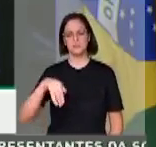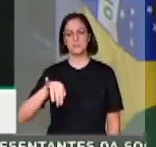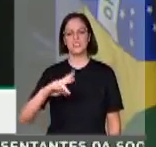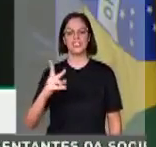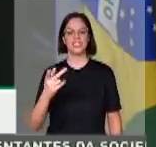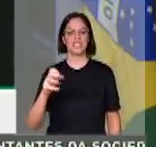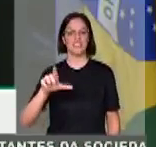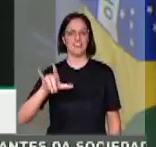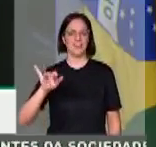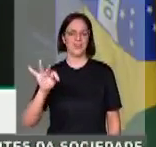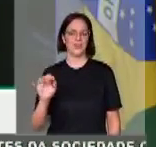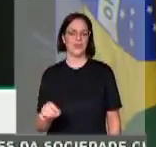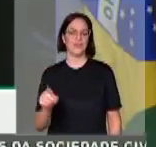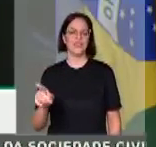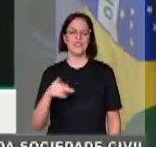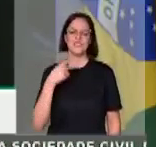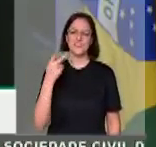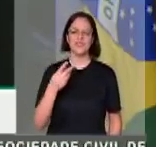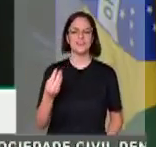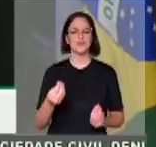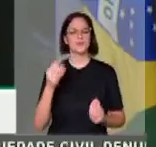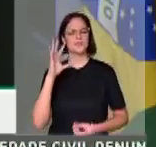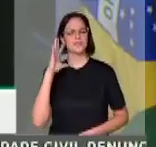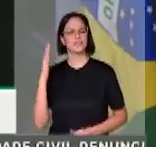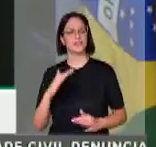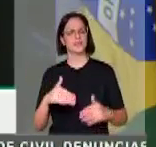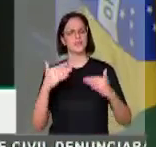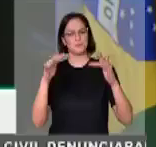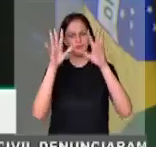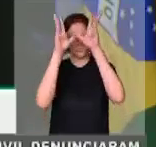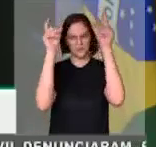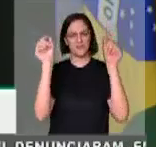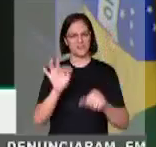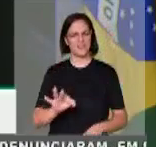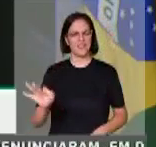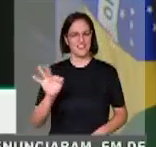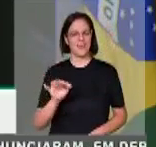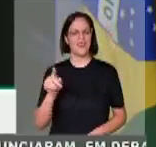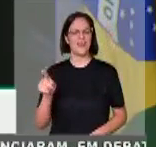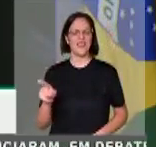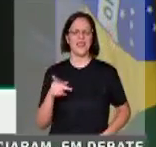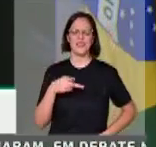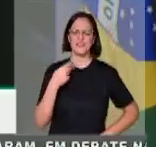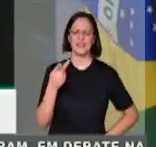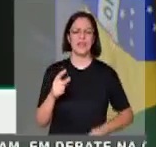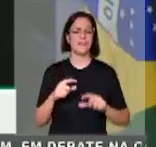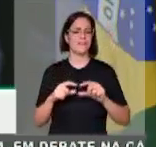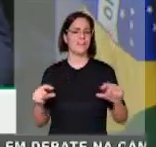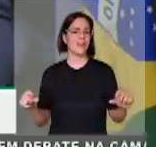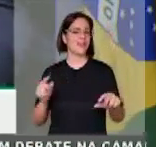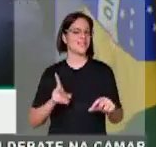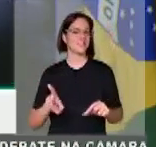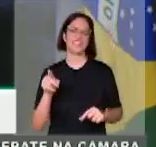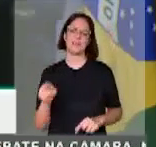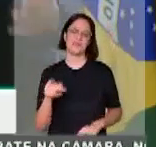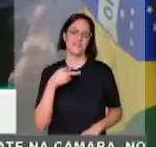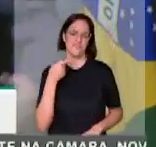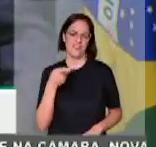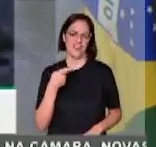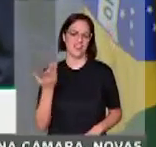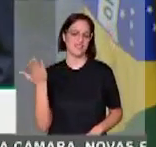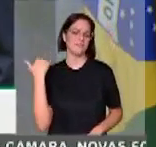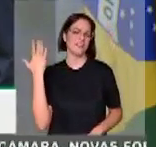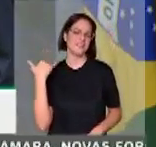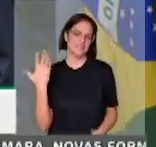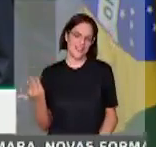feita falando sobre as decisões do Supremo Tribunal Federal, ele dizia uma frase que era comum no seu tempo, quando se estudava